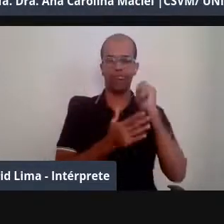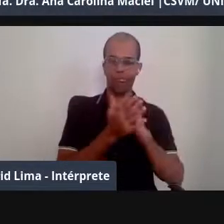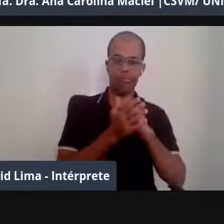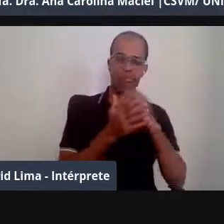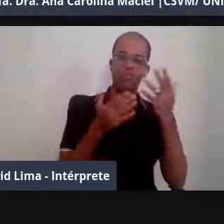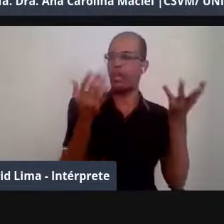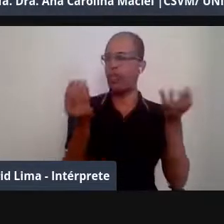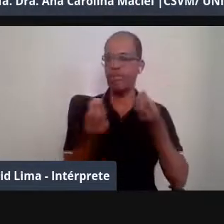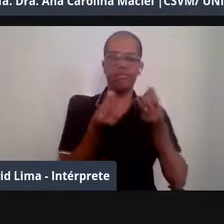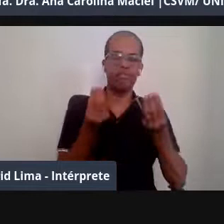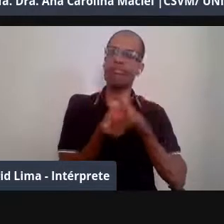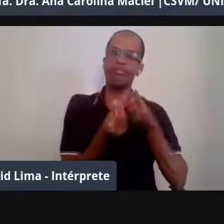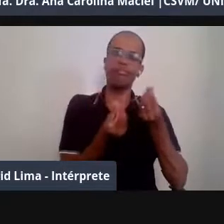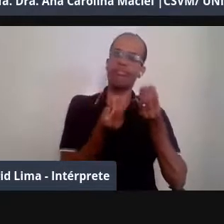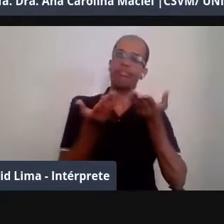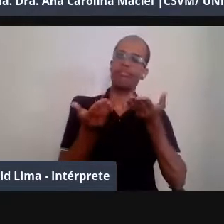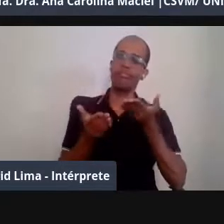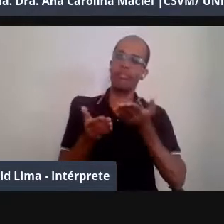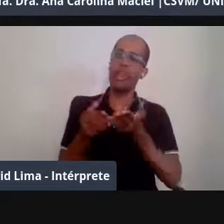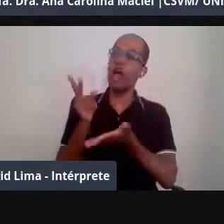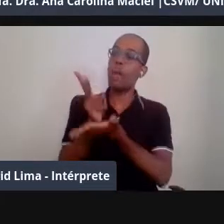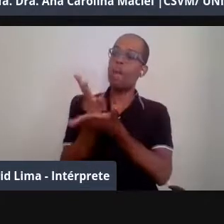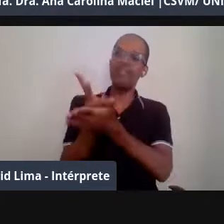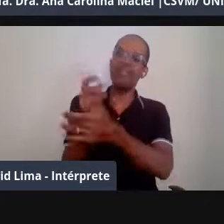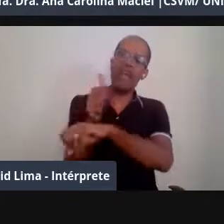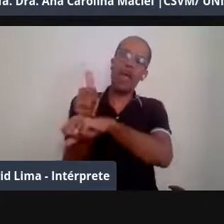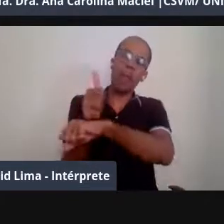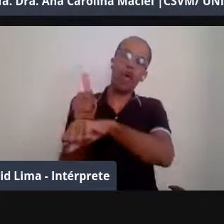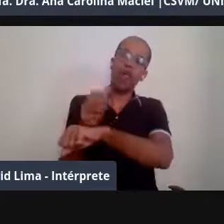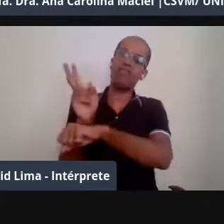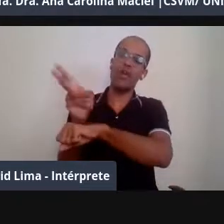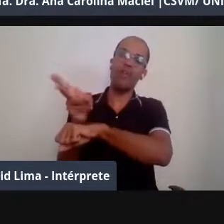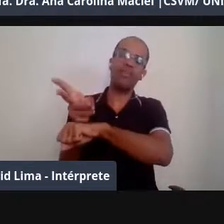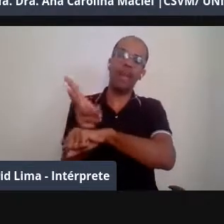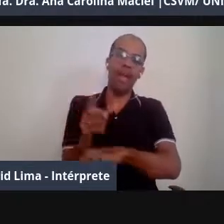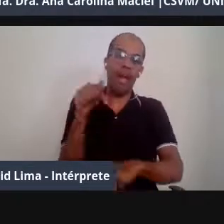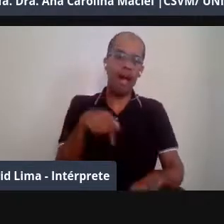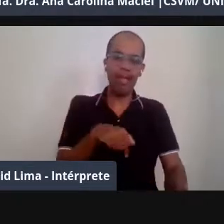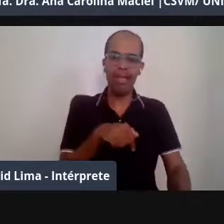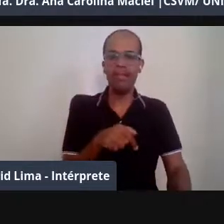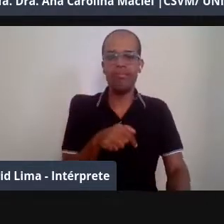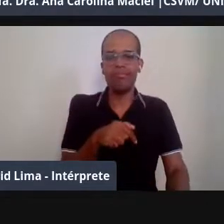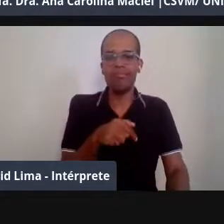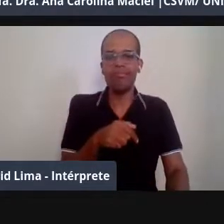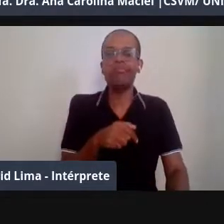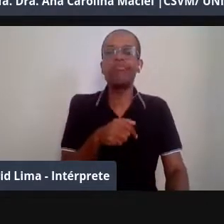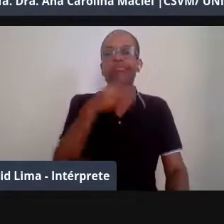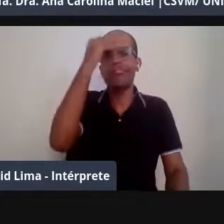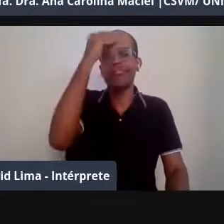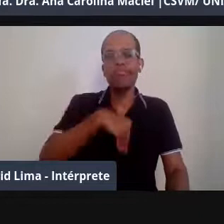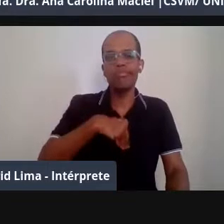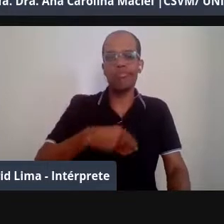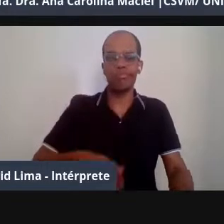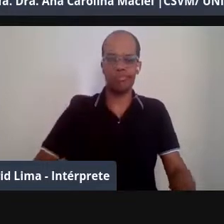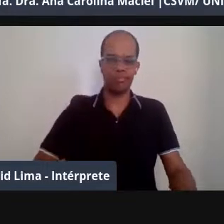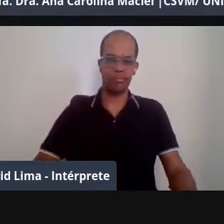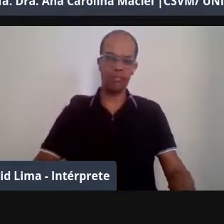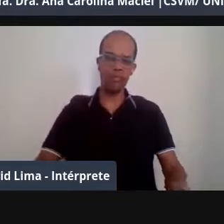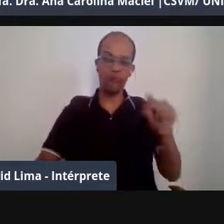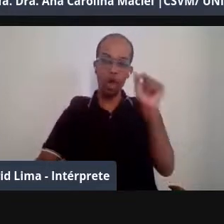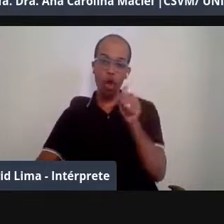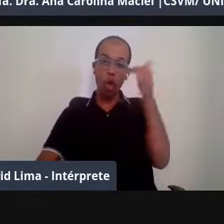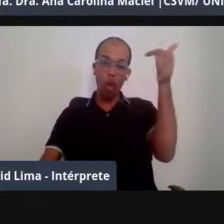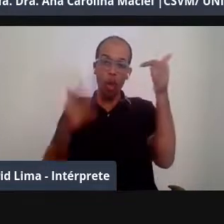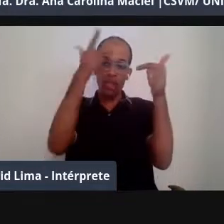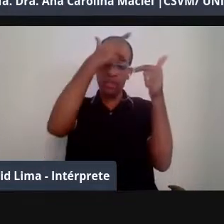conseguir manter a sua profissão de origem, né? A profissão original aqui no Brasil. E outras pessoas assumem,